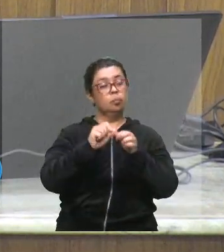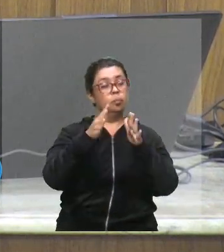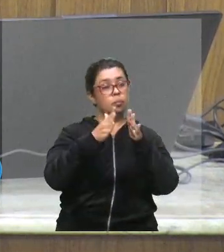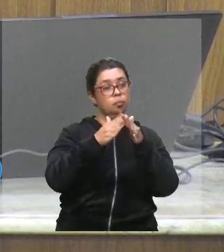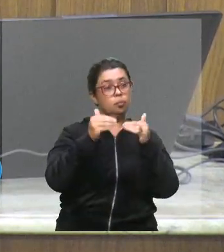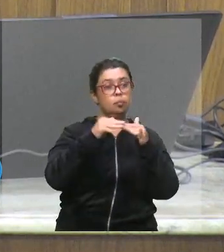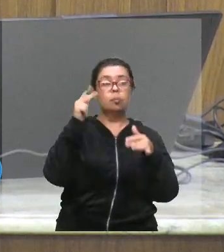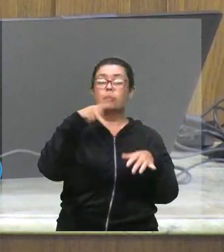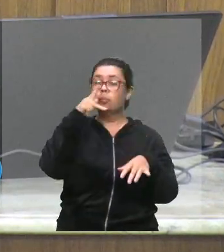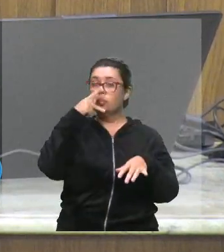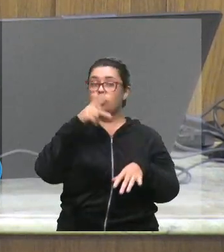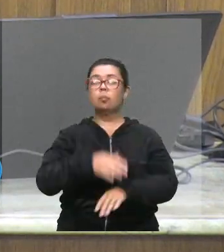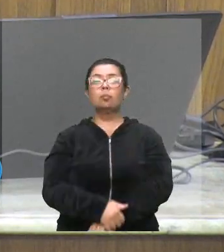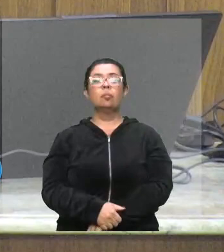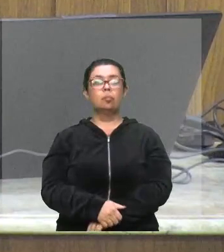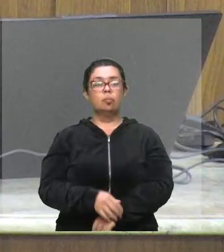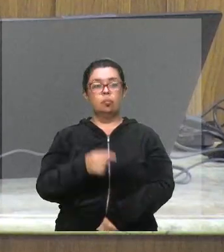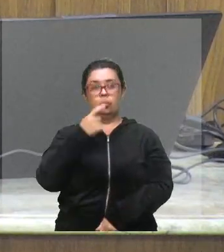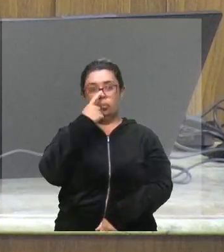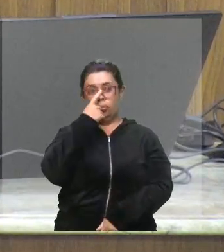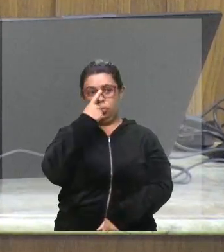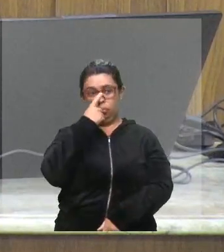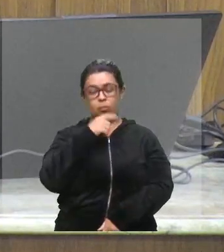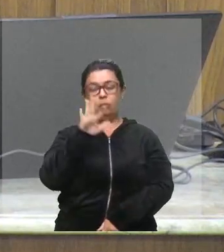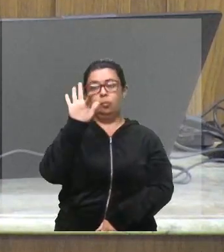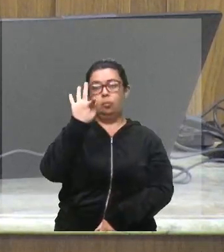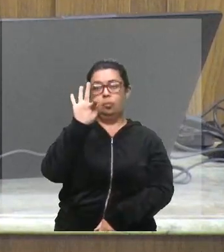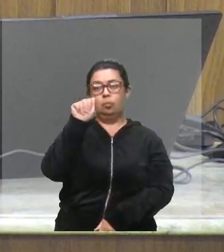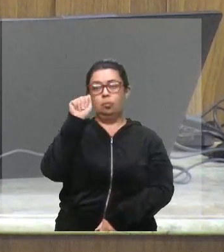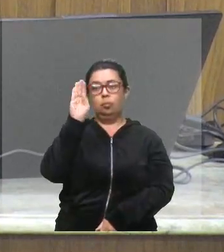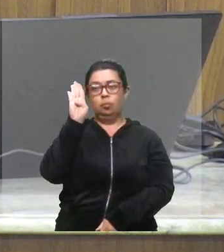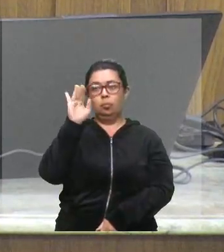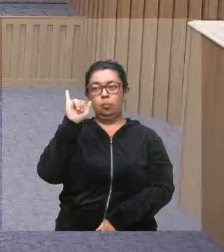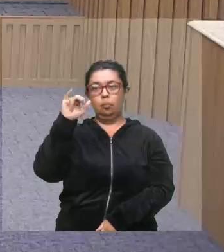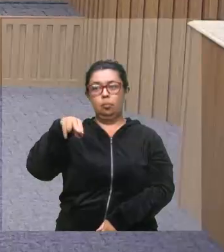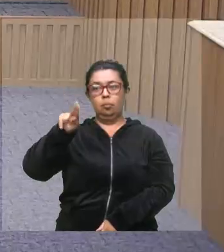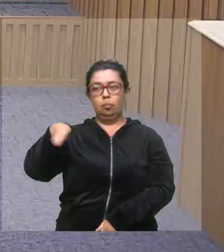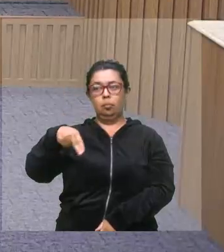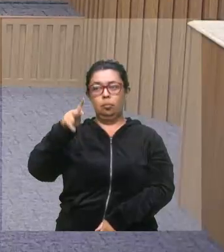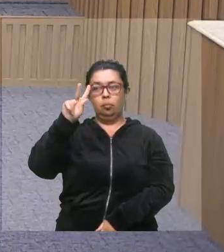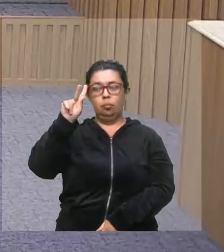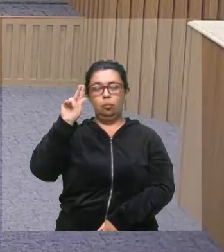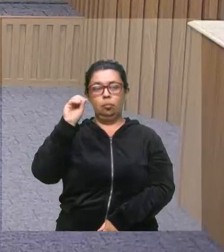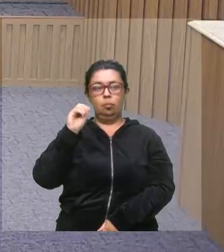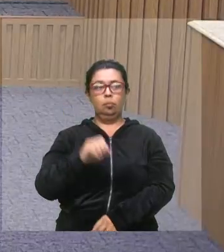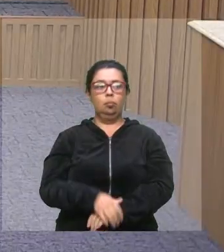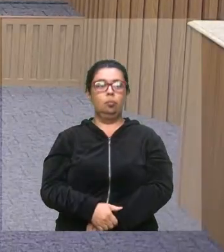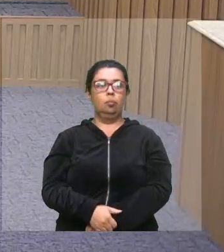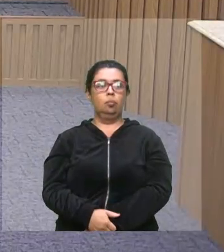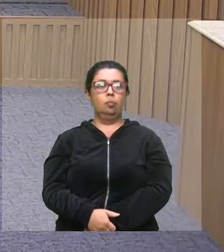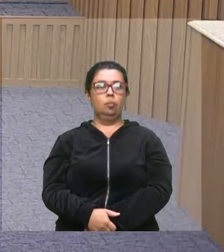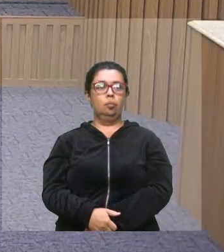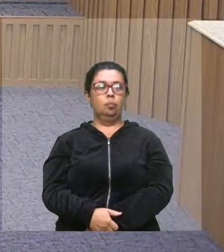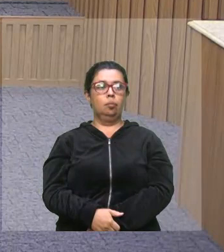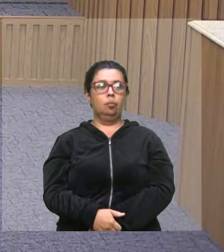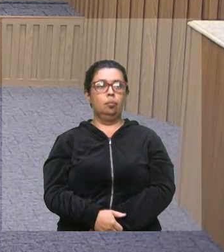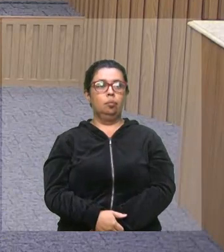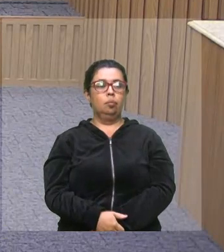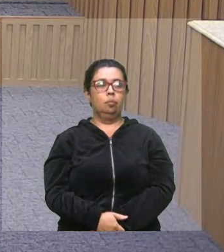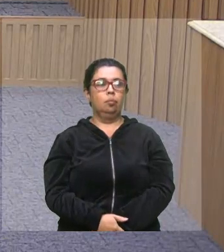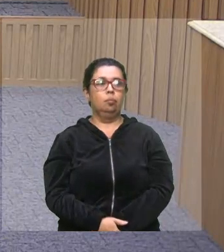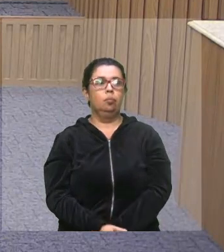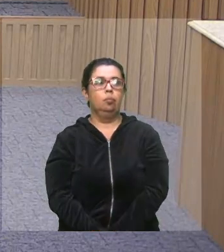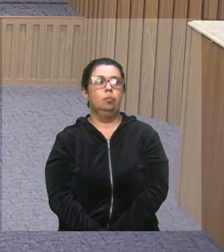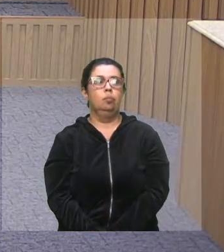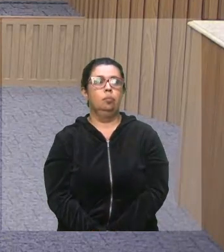de forma oral. Peço a palavra, senhor presidente. Com a palavra, o vereador Fábio Alex Nunes.